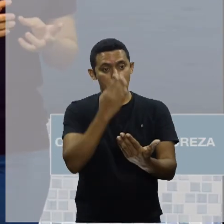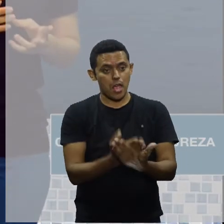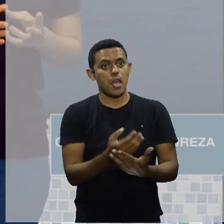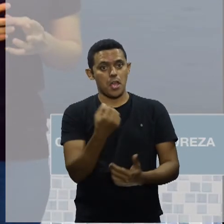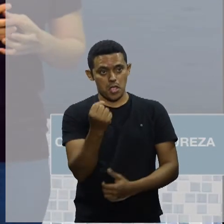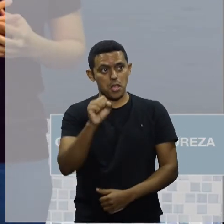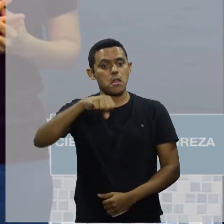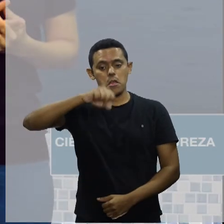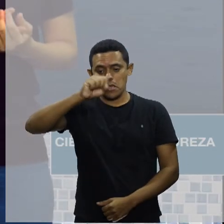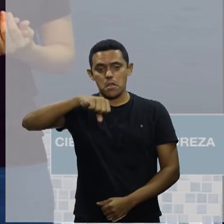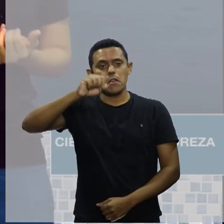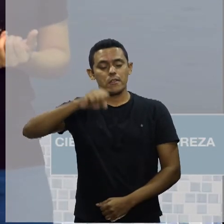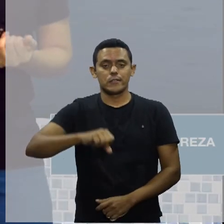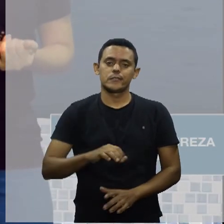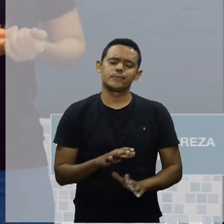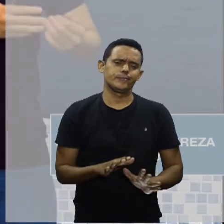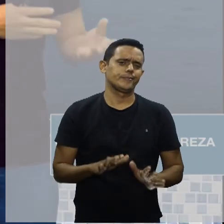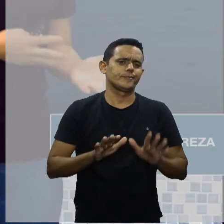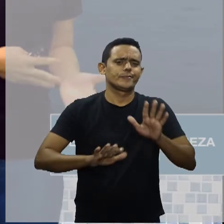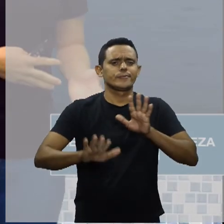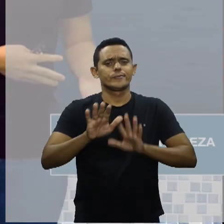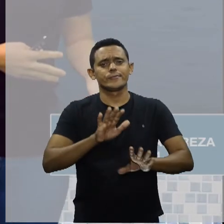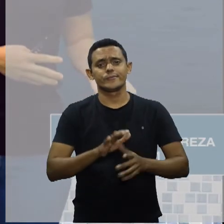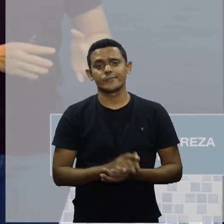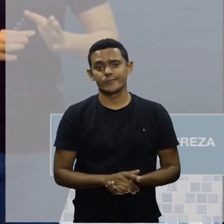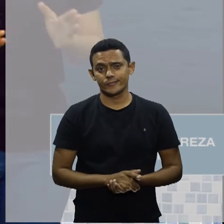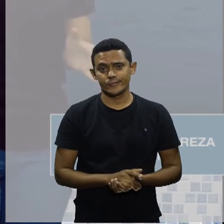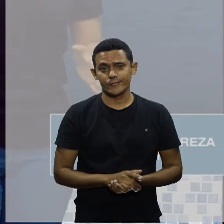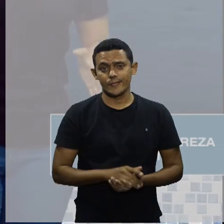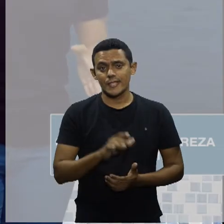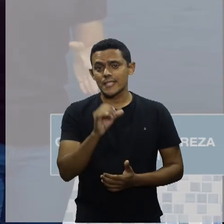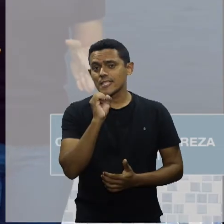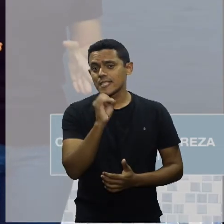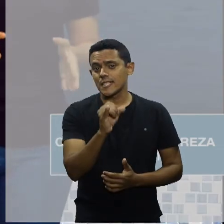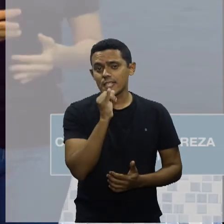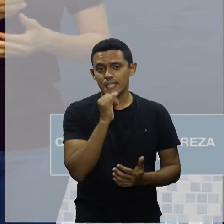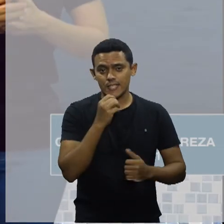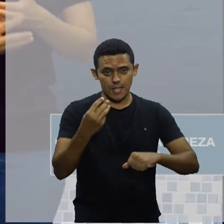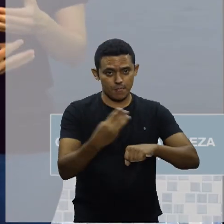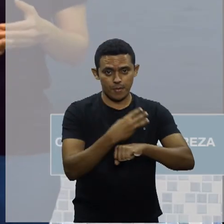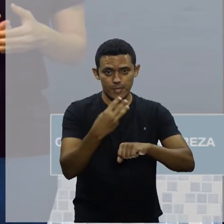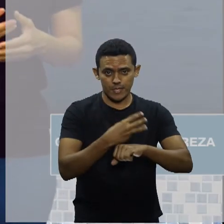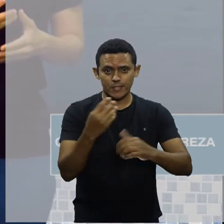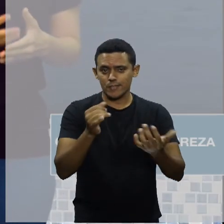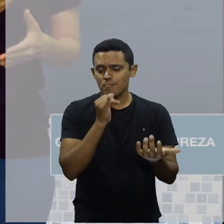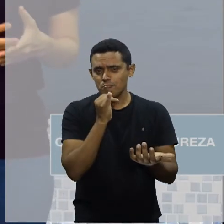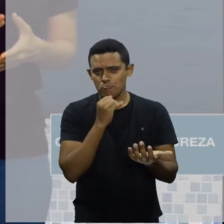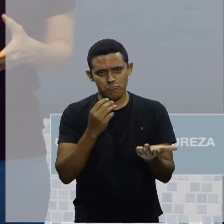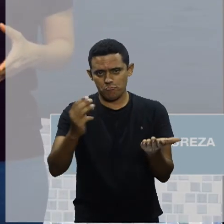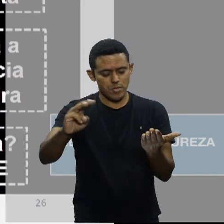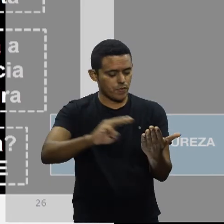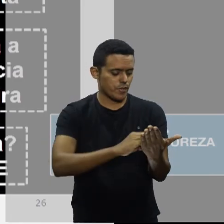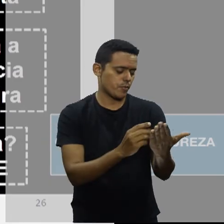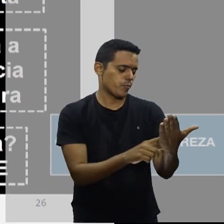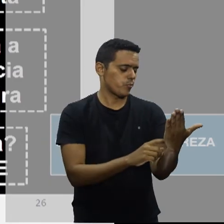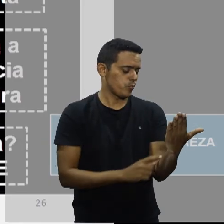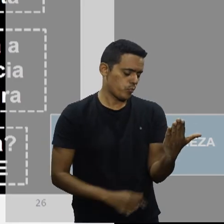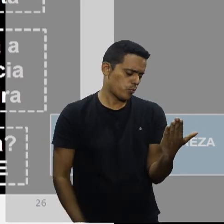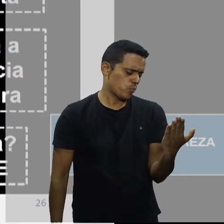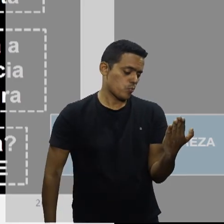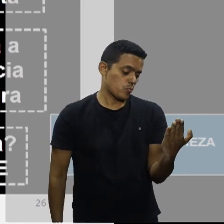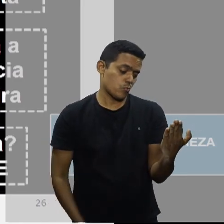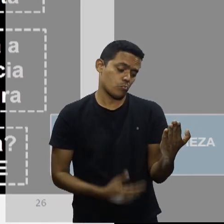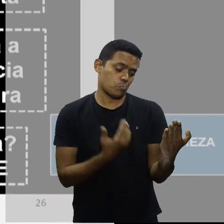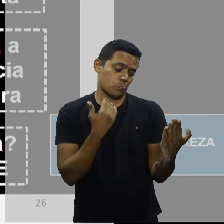algumas dicas de como identificar fake news não tem fonte não repasse tá certo é importante sempre a gente checar essa informação